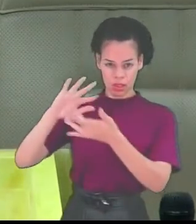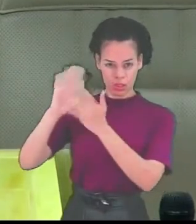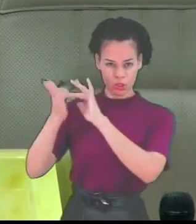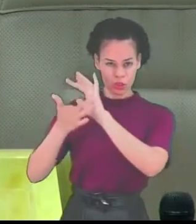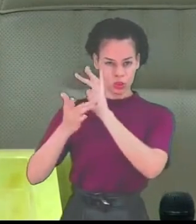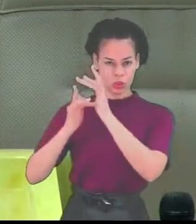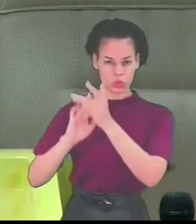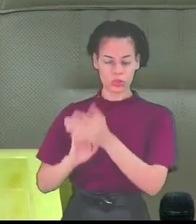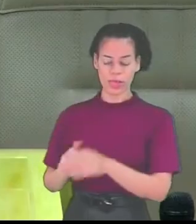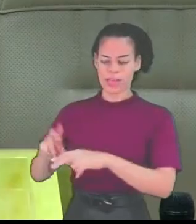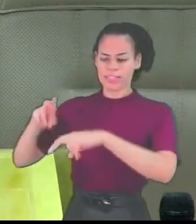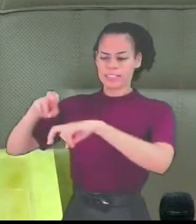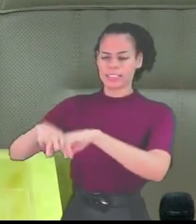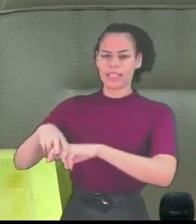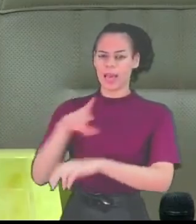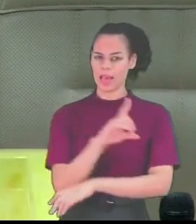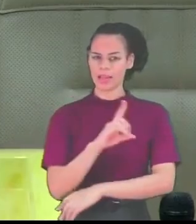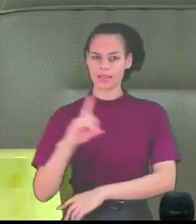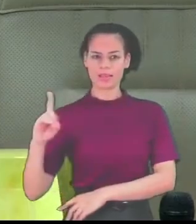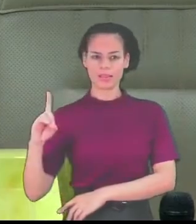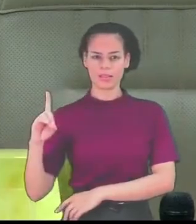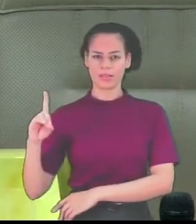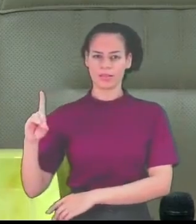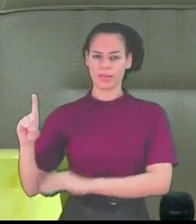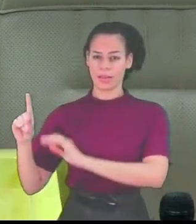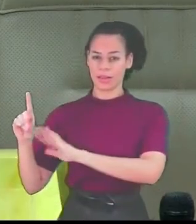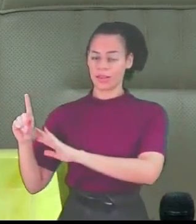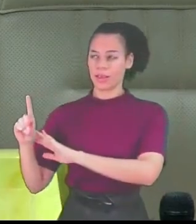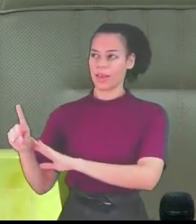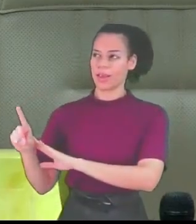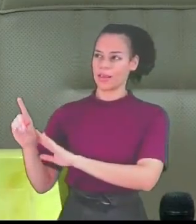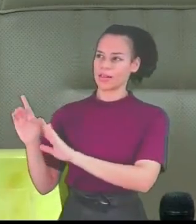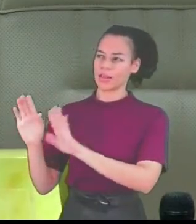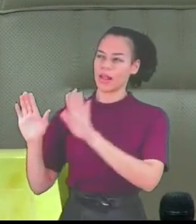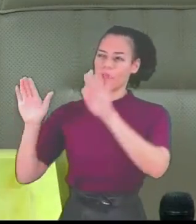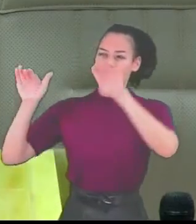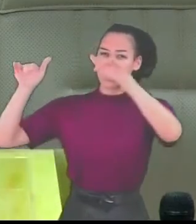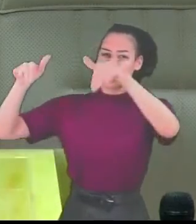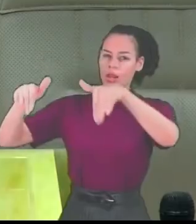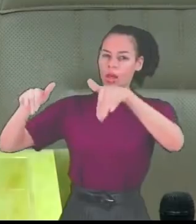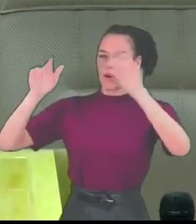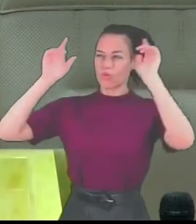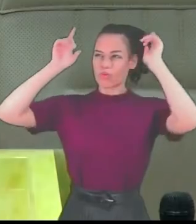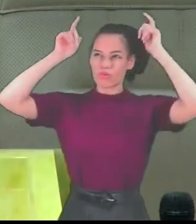a destra da Majestade nas alturas